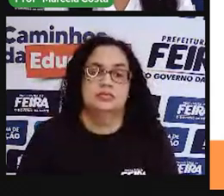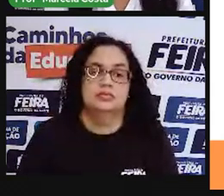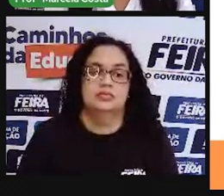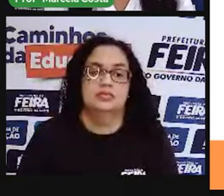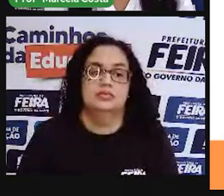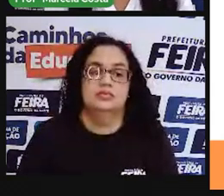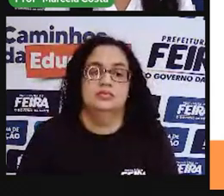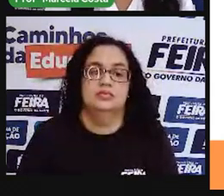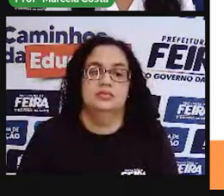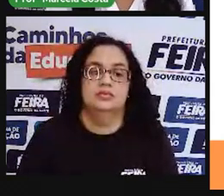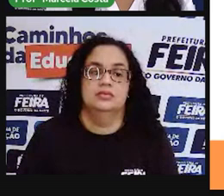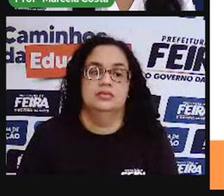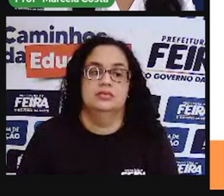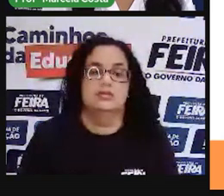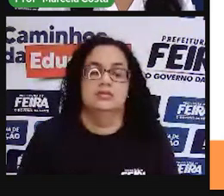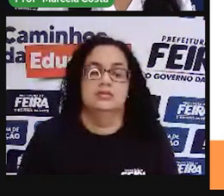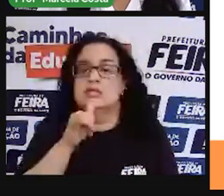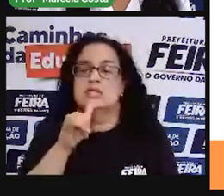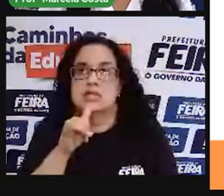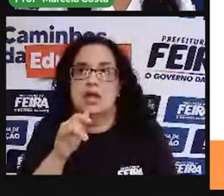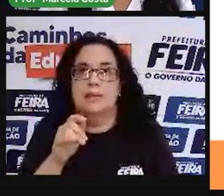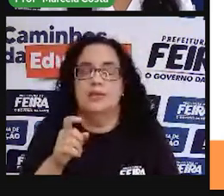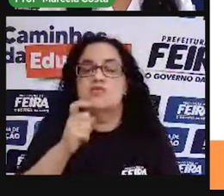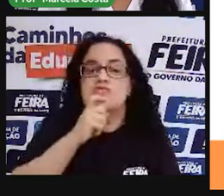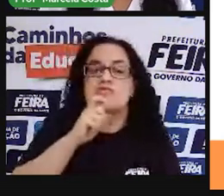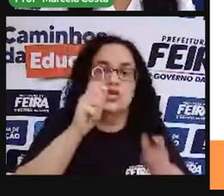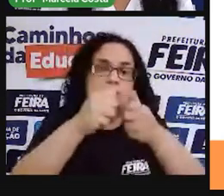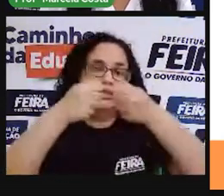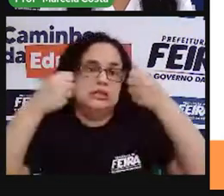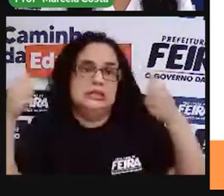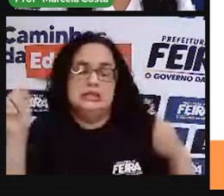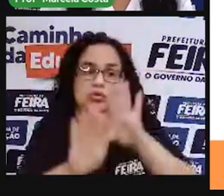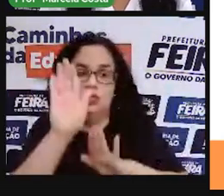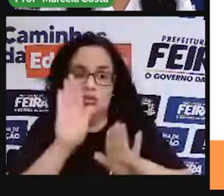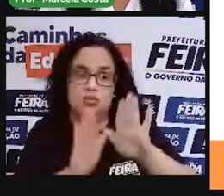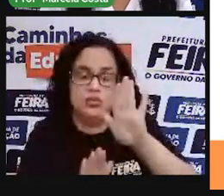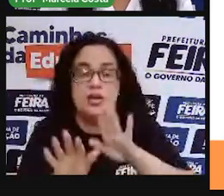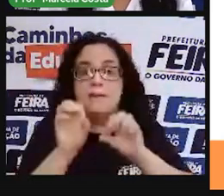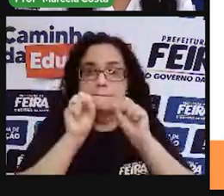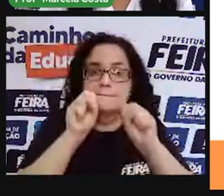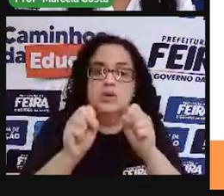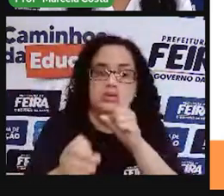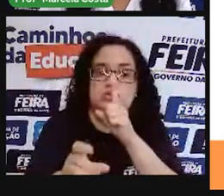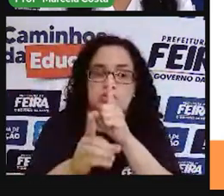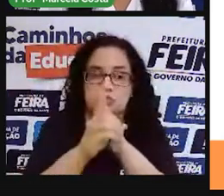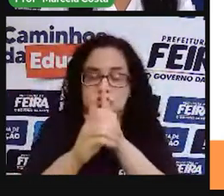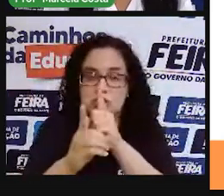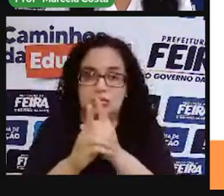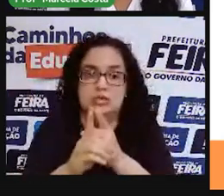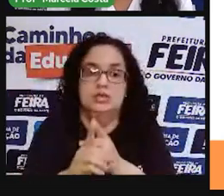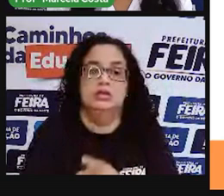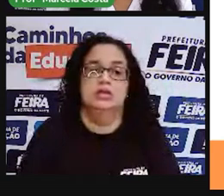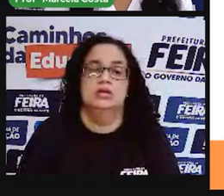Em geladeira, por exemplo, você pode encontrar esse símbolo, tá? Que